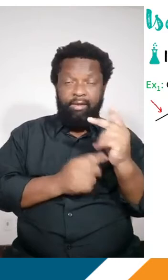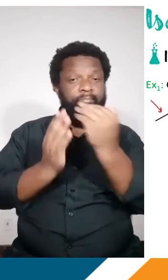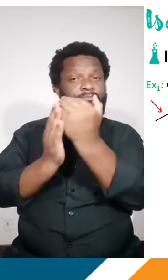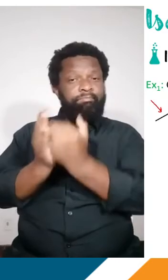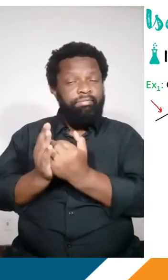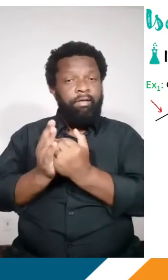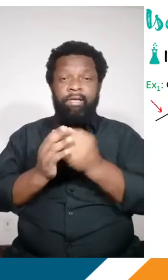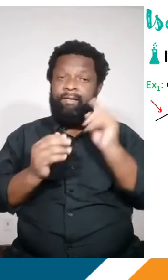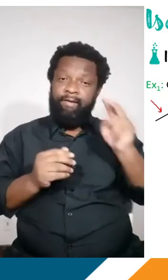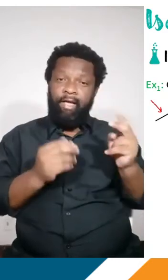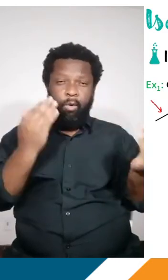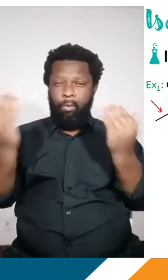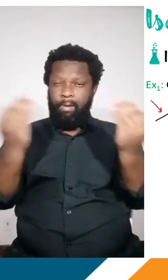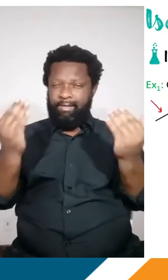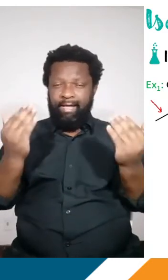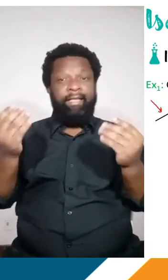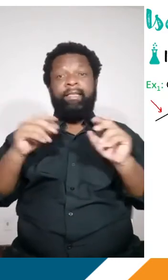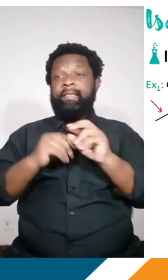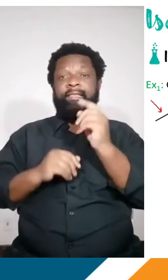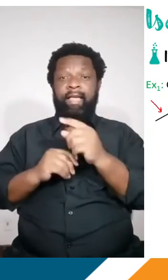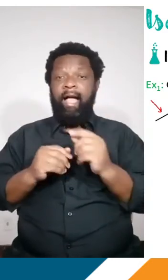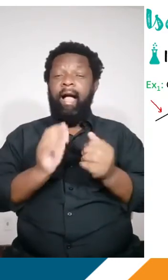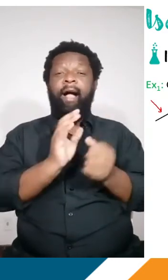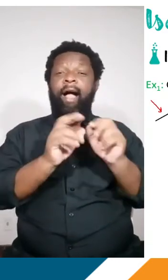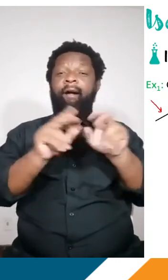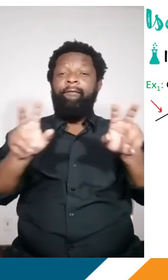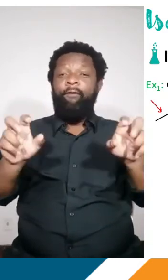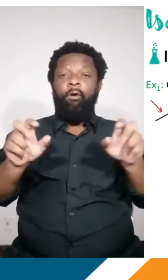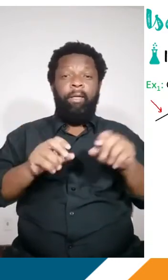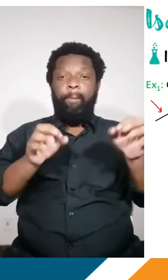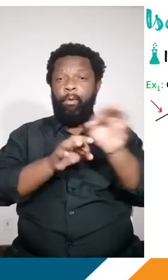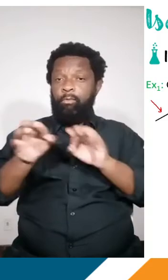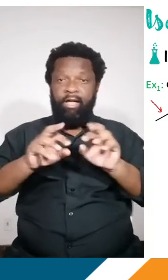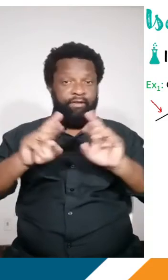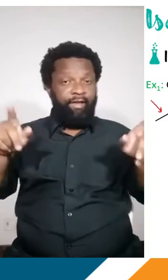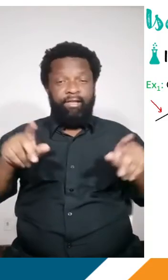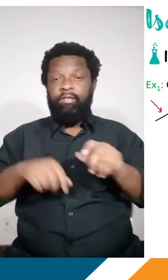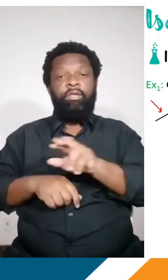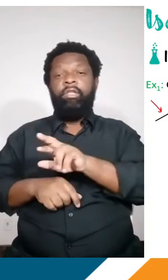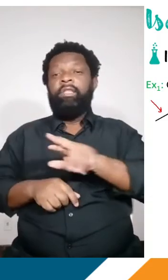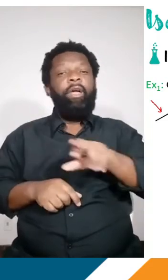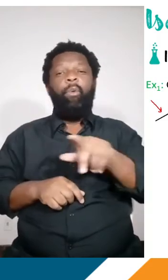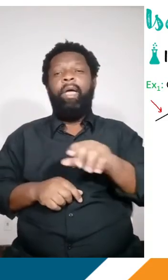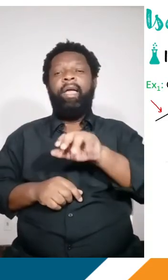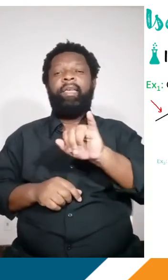quando comparado a esse daqui. E se eles não têm a mesma fórmula molecular, não podem ser isômeros.